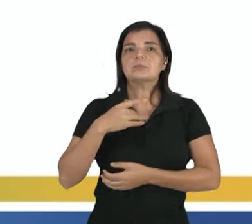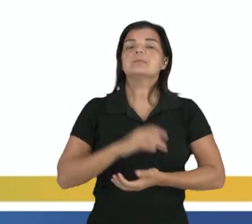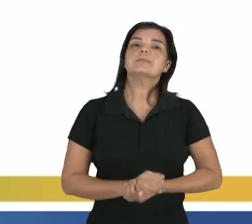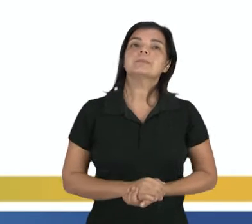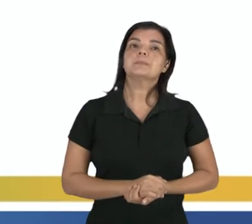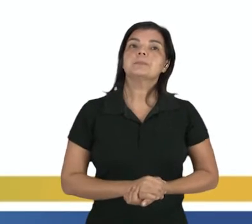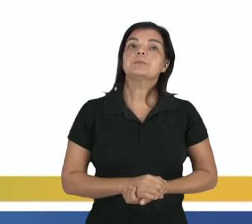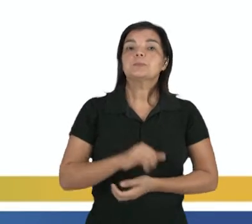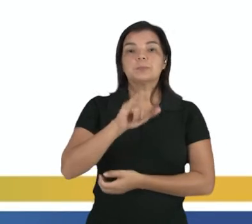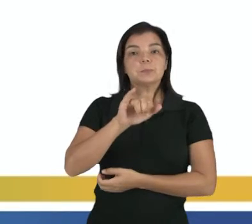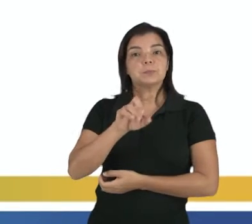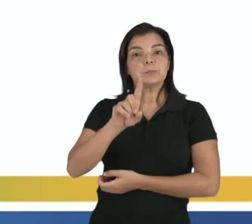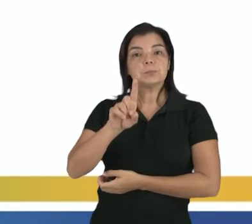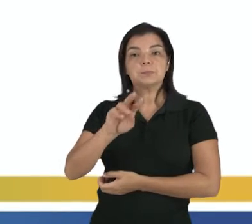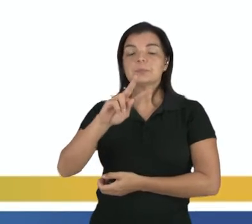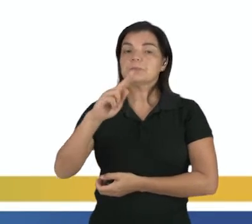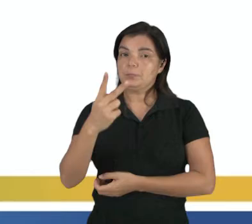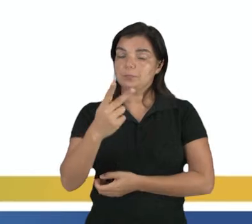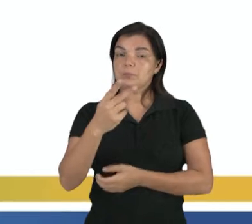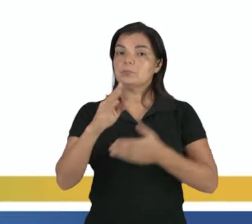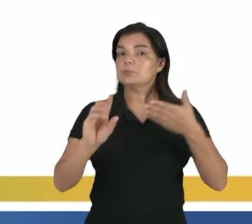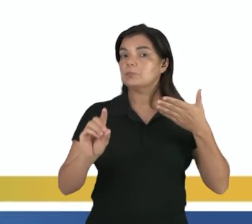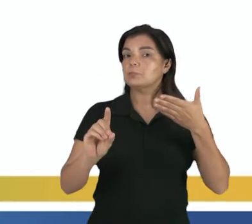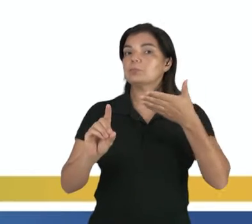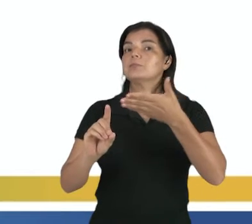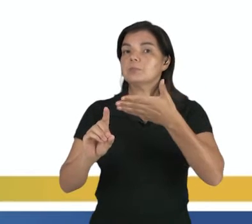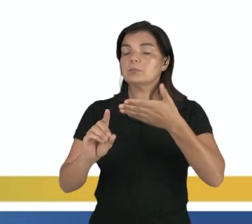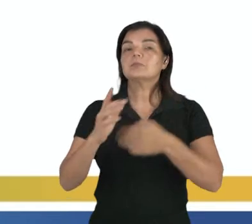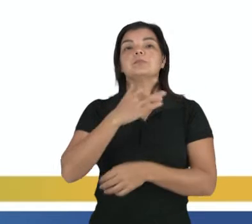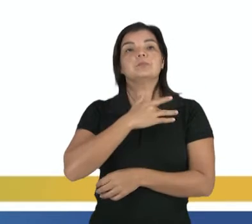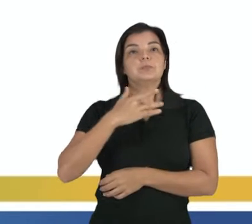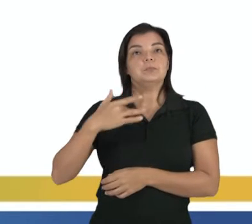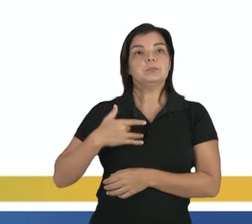no IDH a gente está focando nos indicadores da saúde,